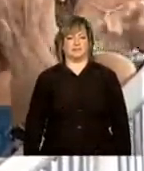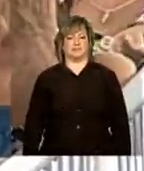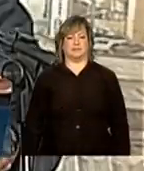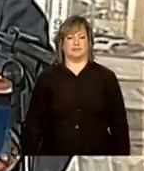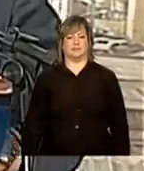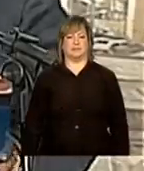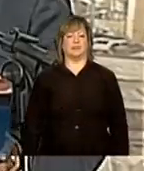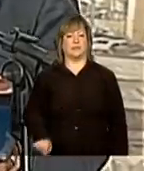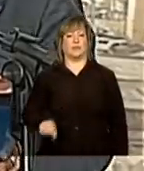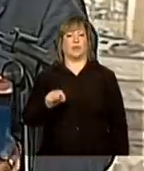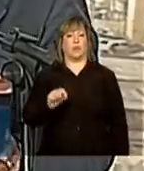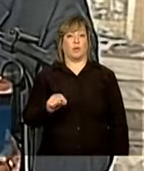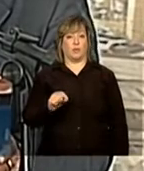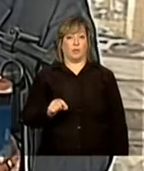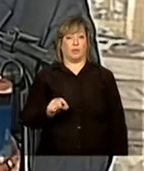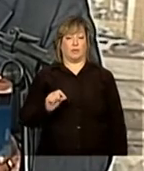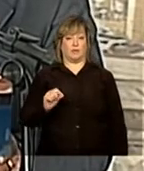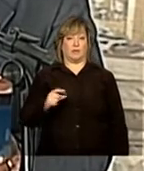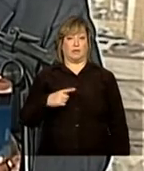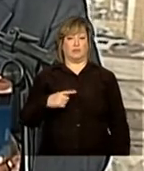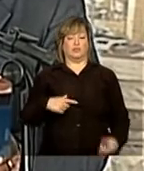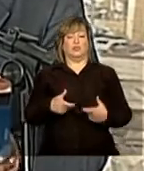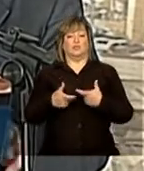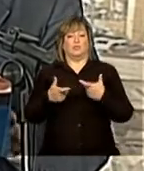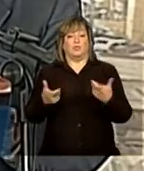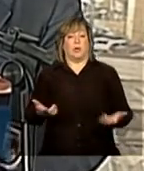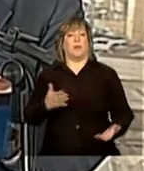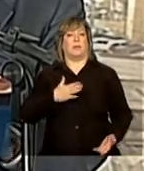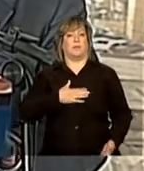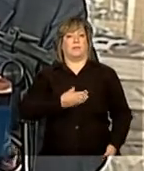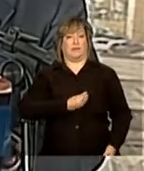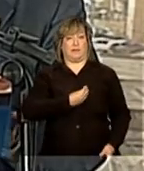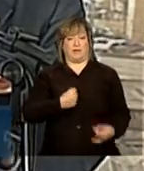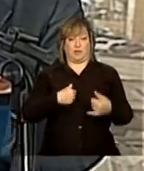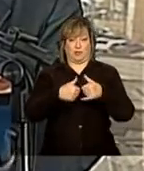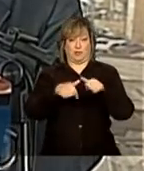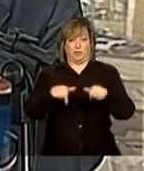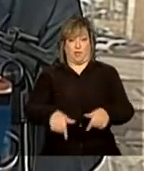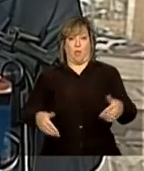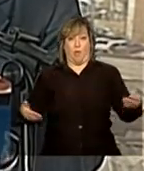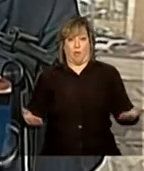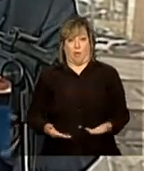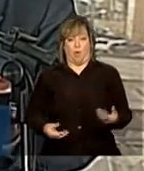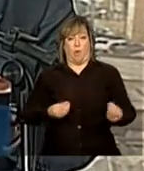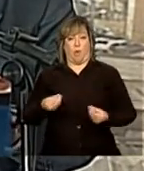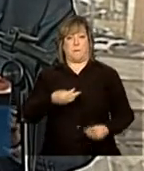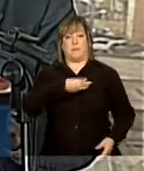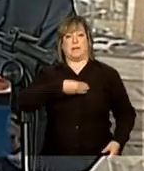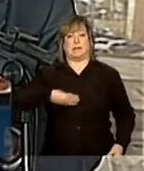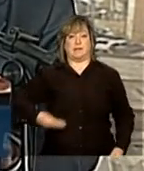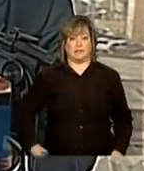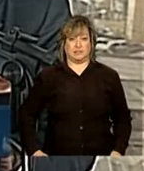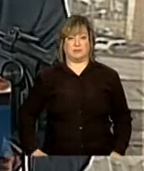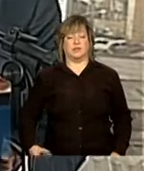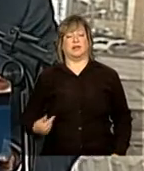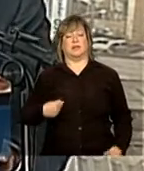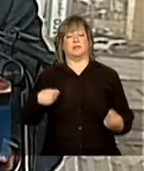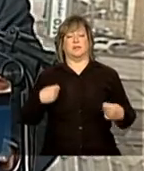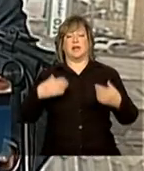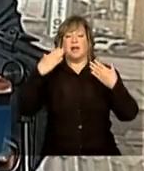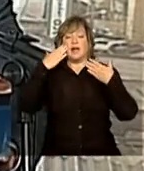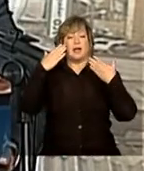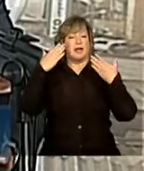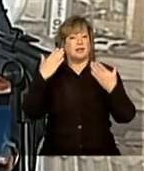O destino, presidenta, me favoreceu. Eu estar aqui hoje, nesse dia, como ministro do Estado, eu tenho que agradecer